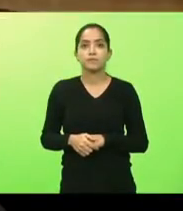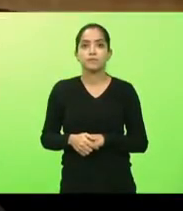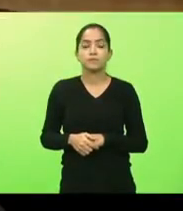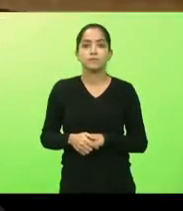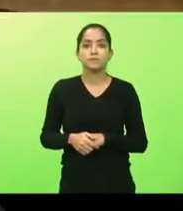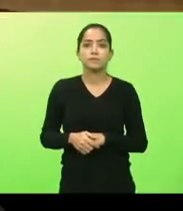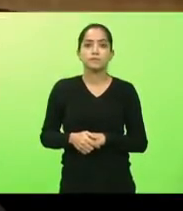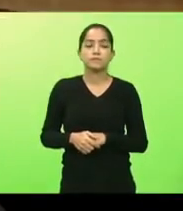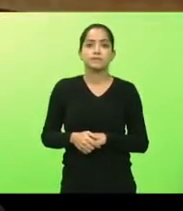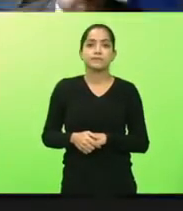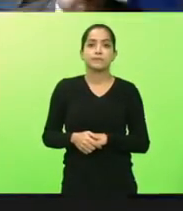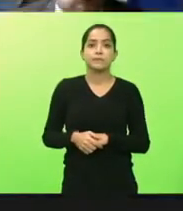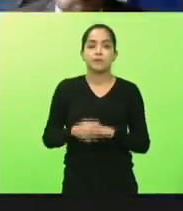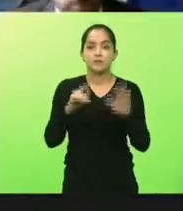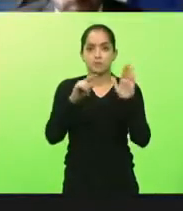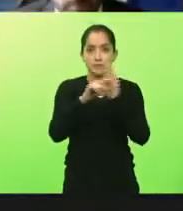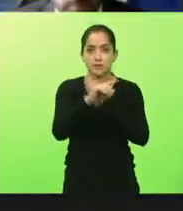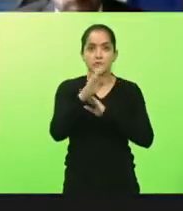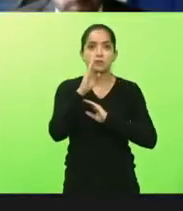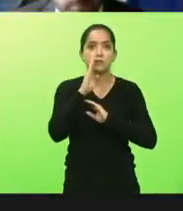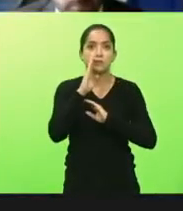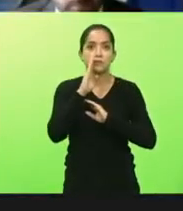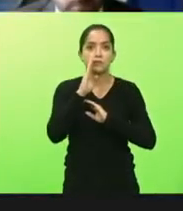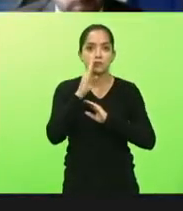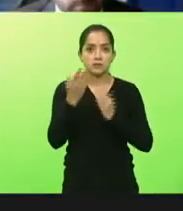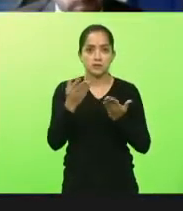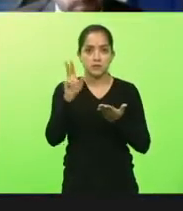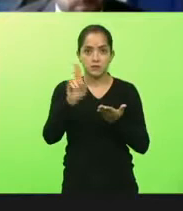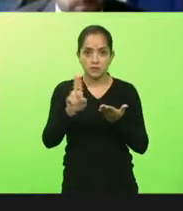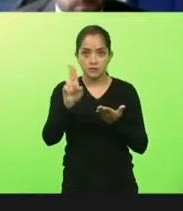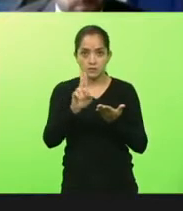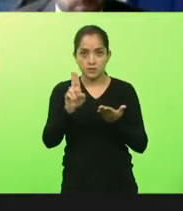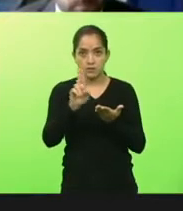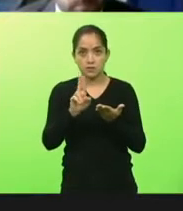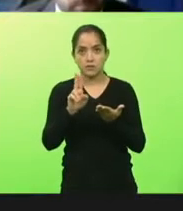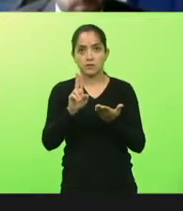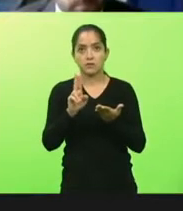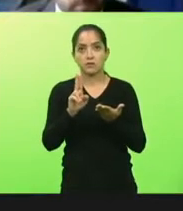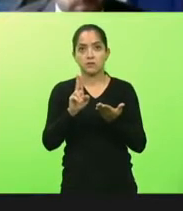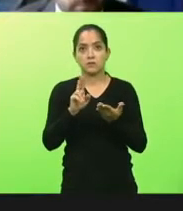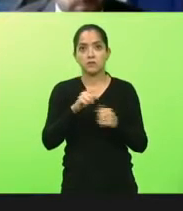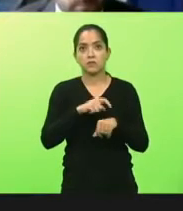pergunta o deputado Berlanda se pretendia usar a palavra, deputado Berlanda.